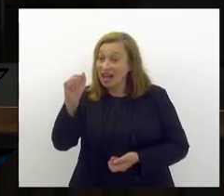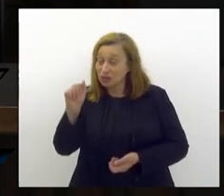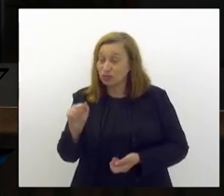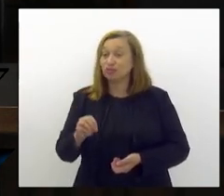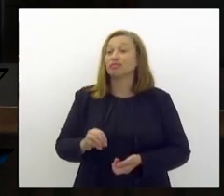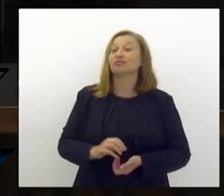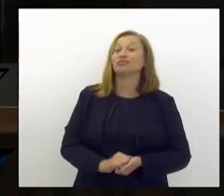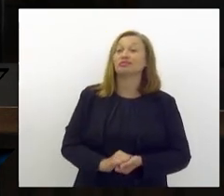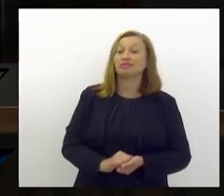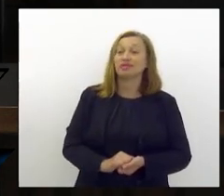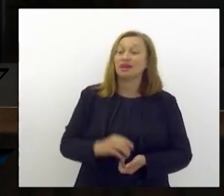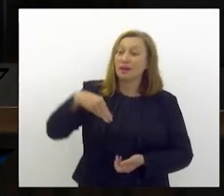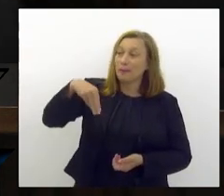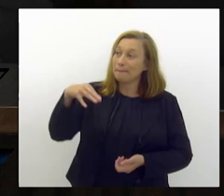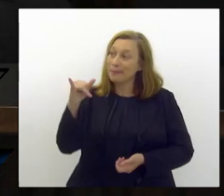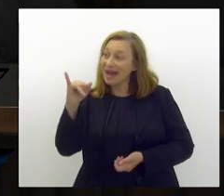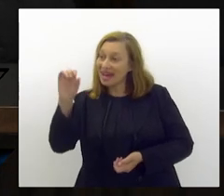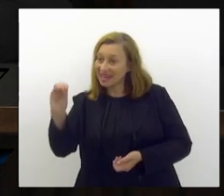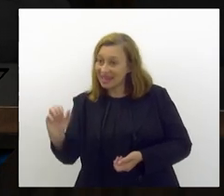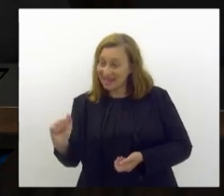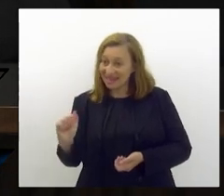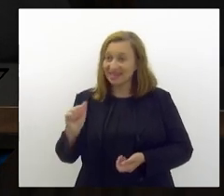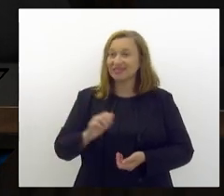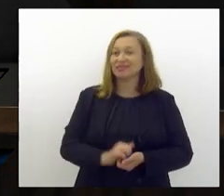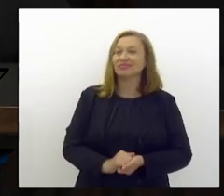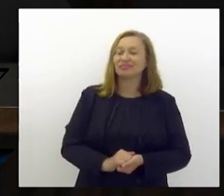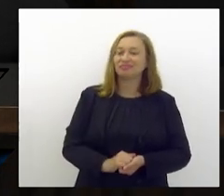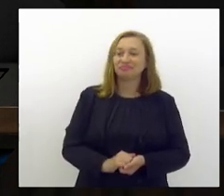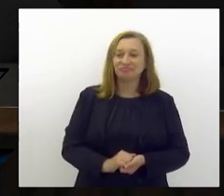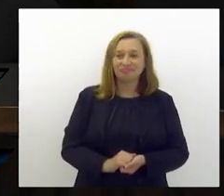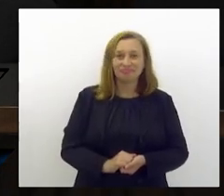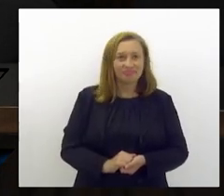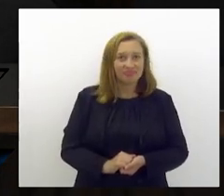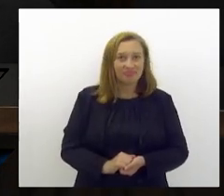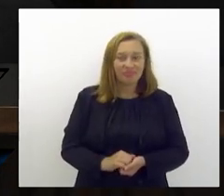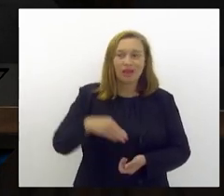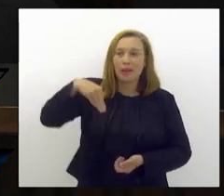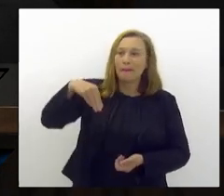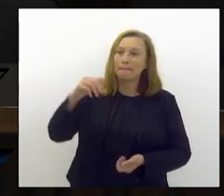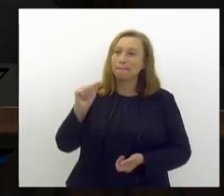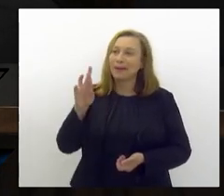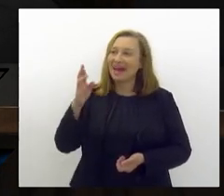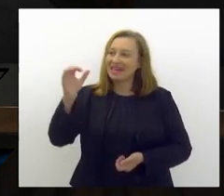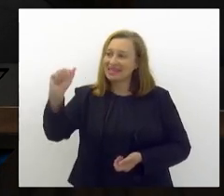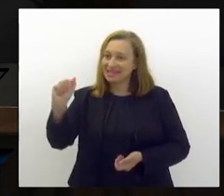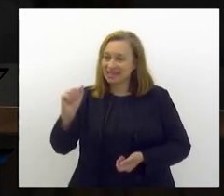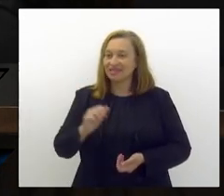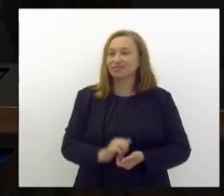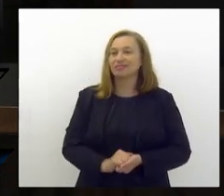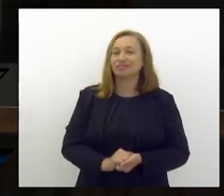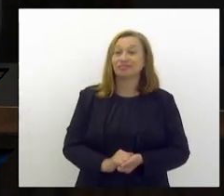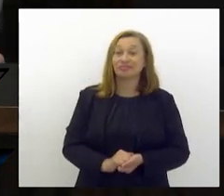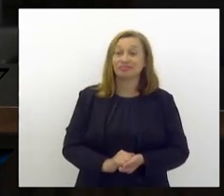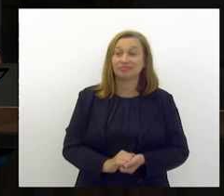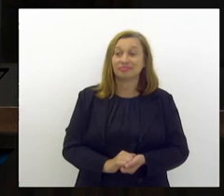Name, Maria Joaquina Fernandes Pinto, Márcia Aparecida Lobão,